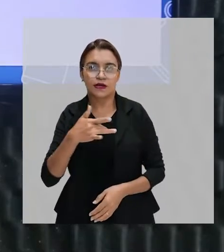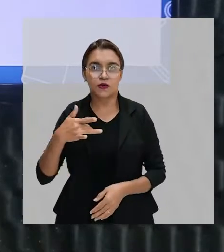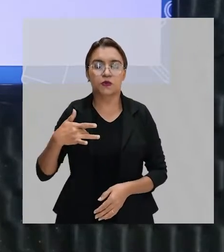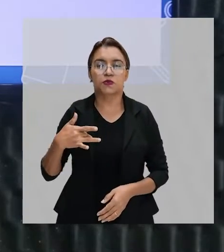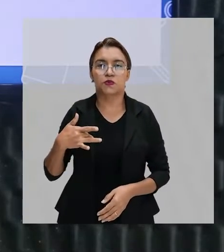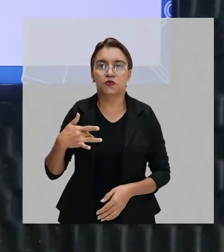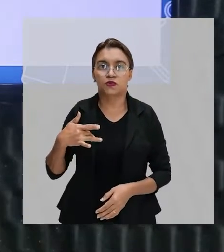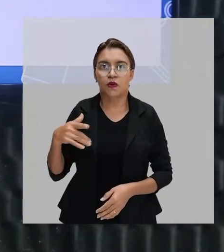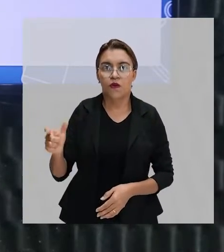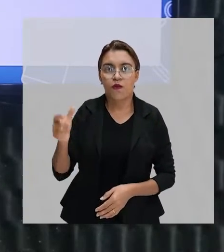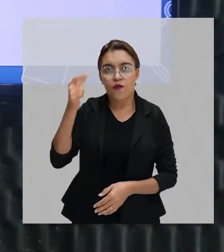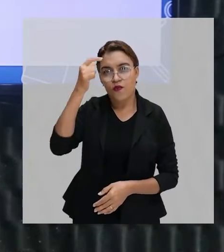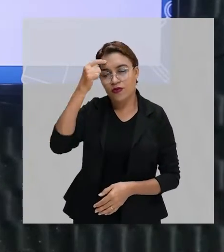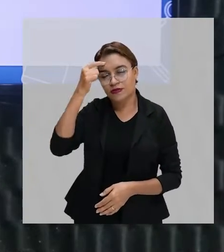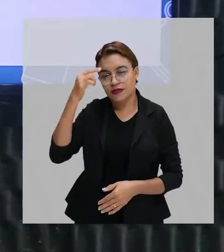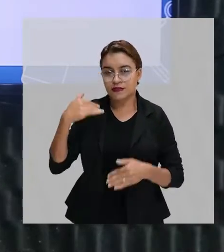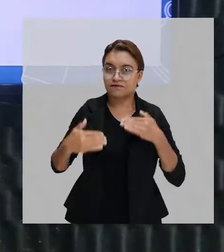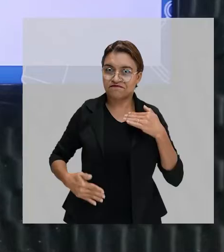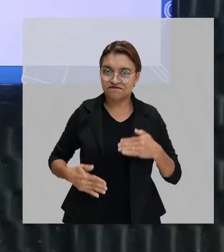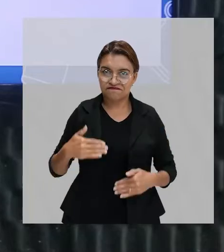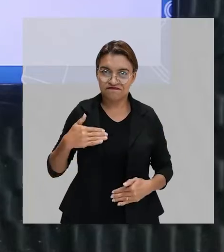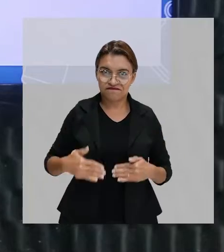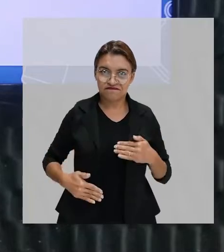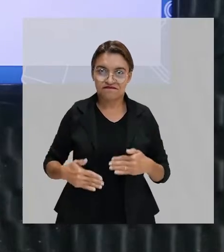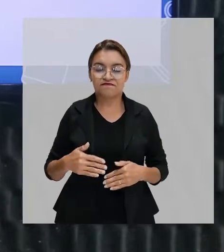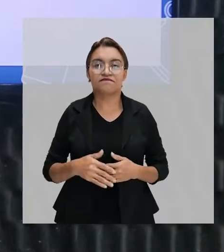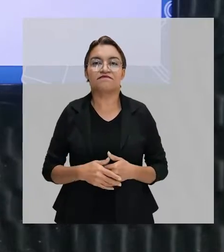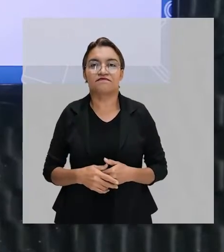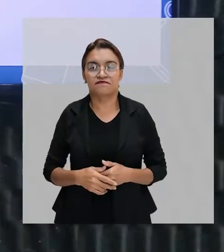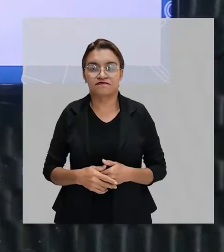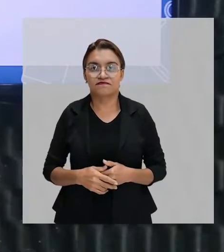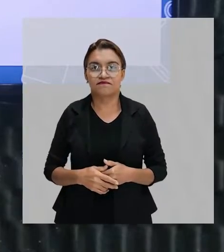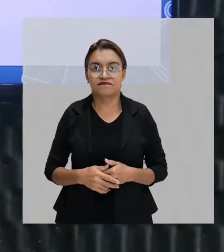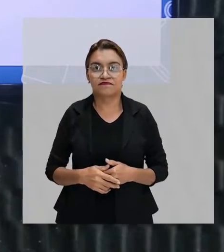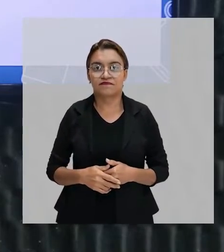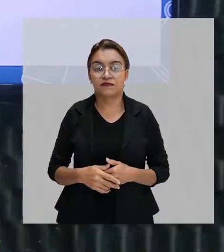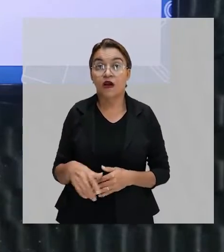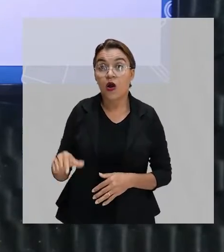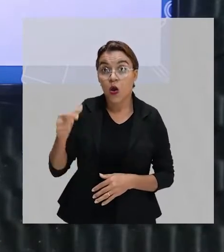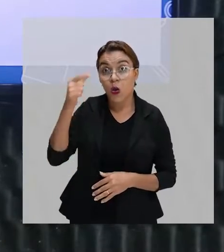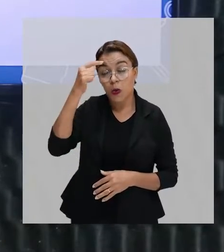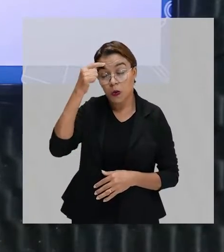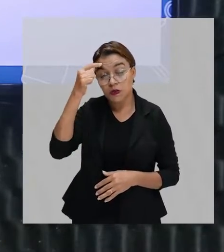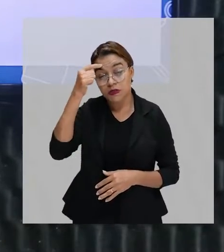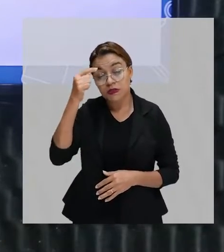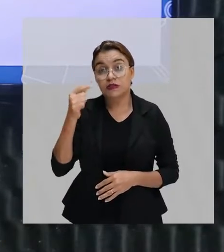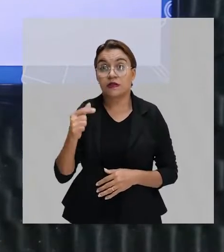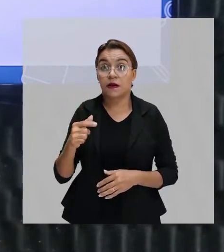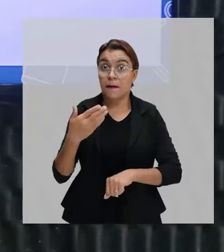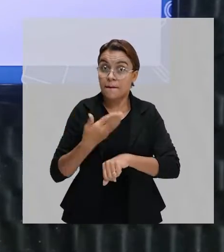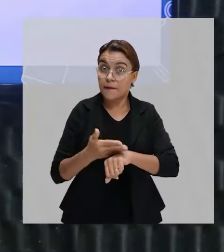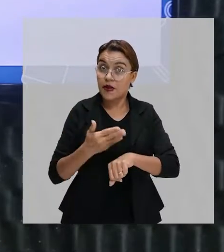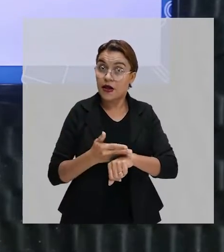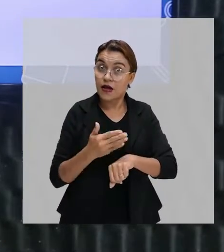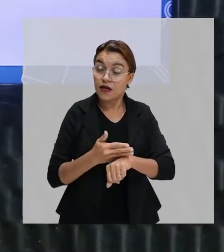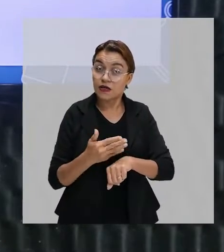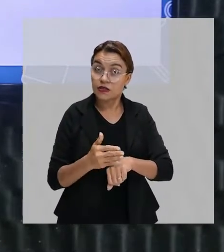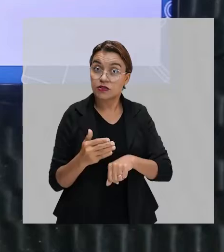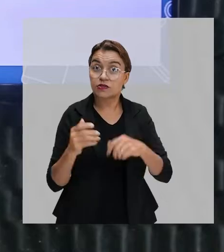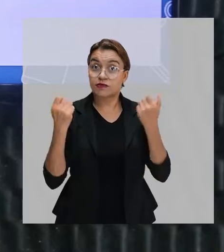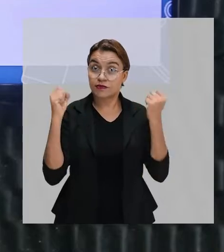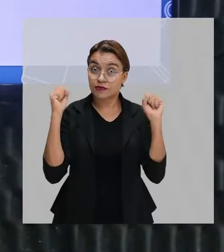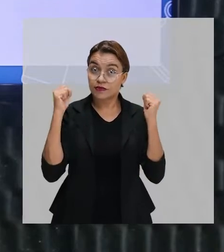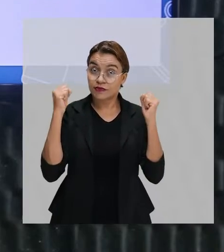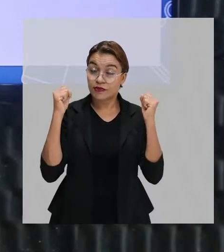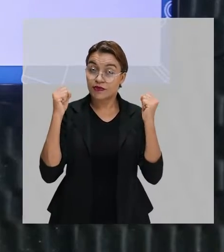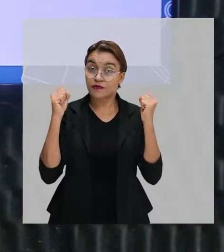consciência corporal de ter essa consciência de que a prática de atividades físicas ela faz bem